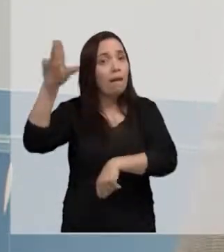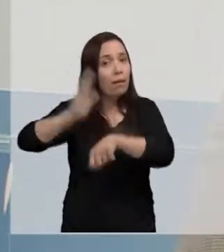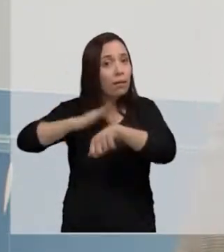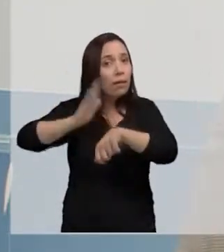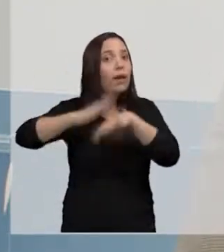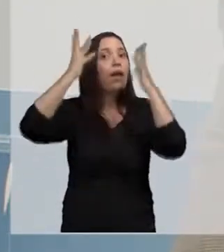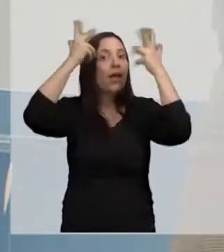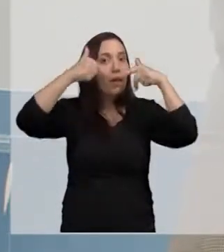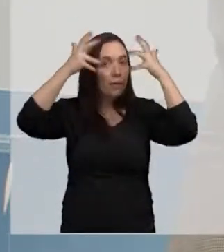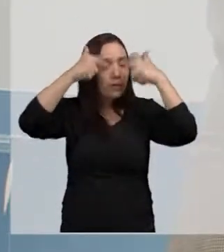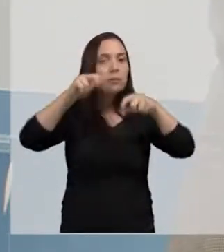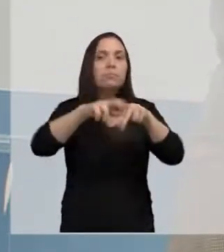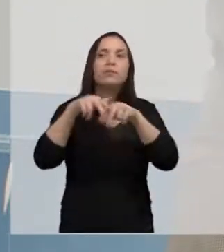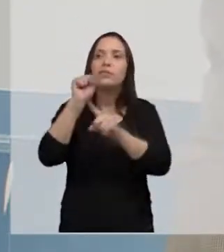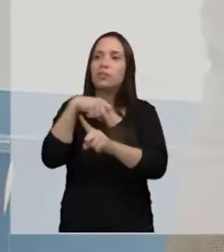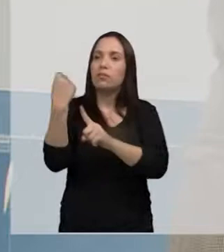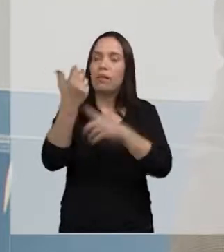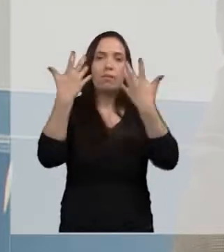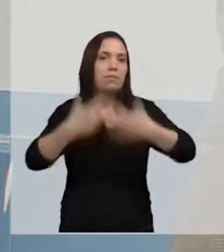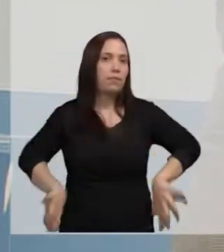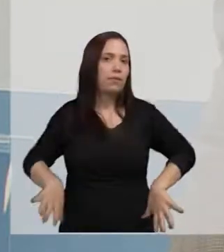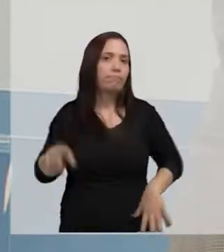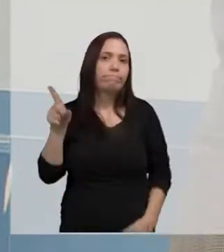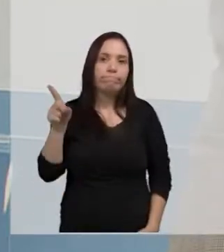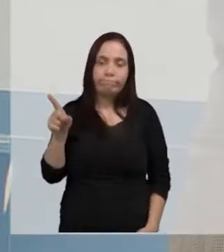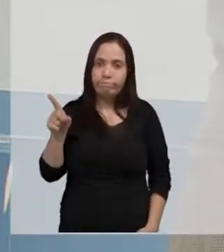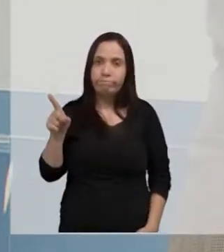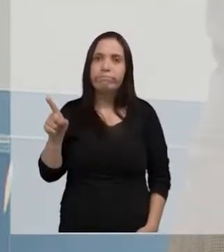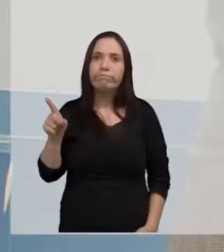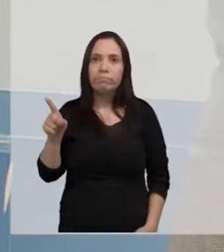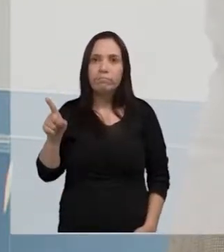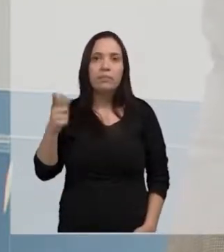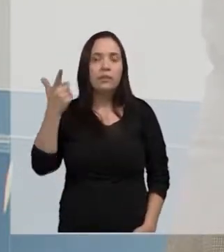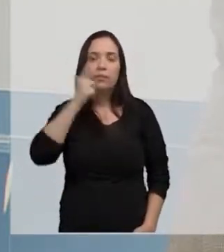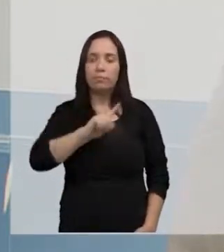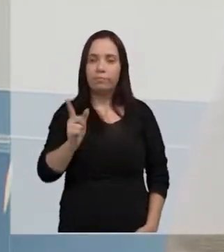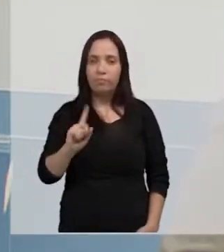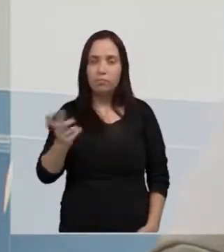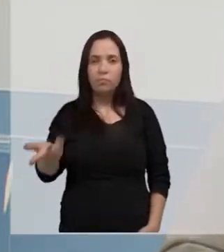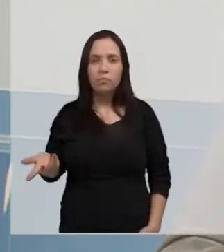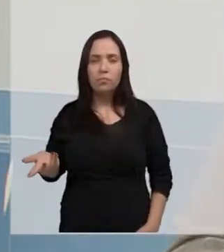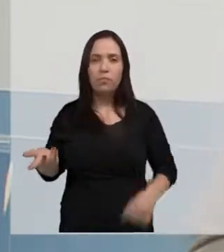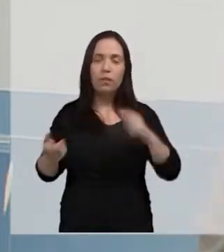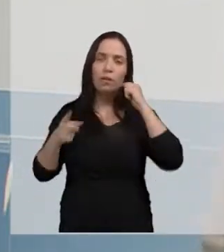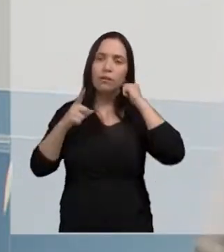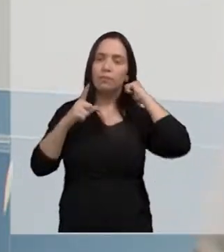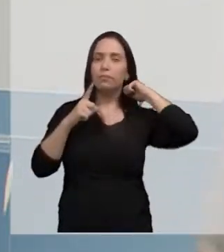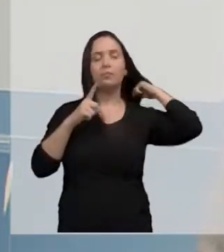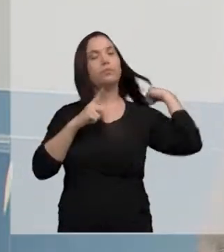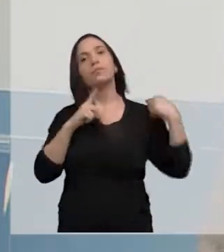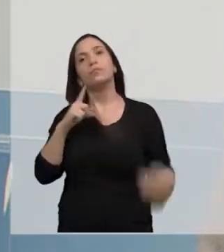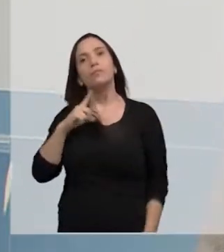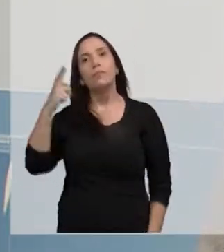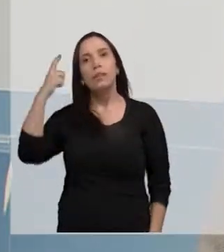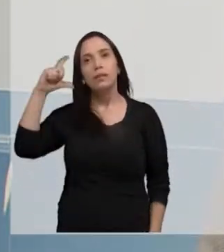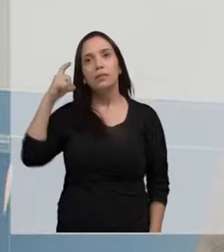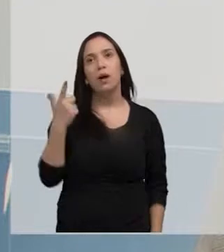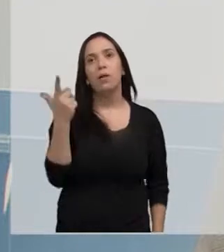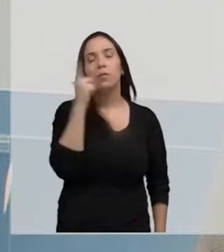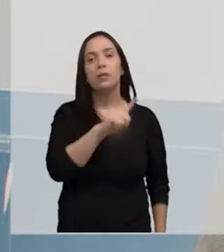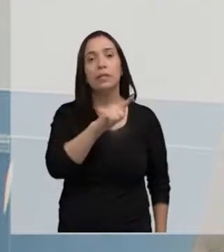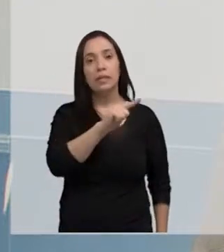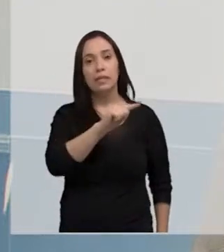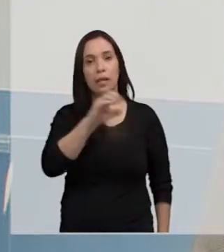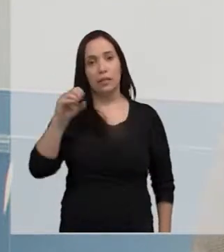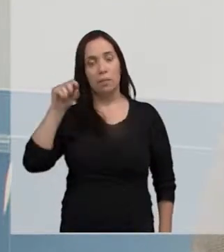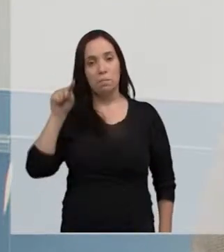pelo eleitor, por isso tinha uma rejeição muito grande a ele, e essa rejeição impediu que ele crescesse. Rapaz, o Cid tirou 700 mil votos. Fortaleza.